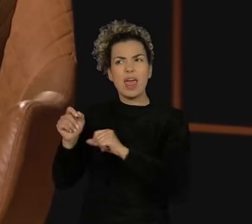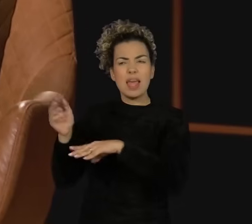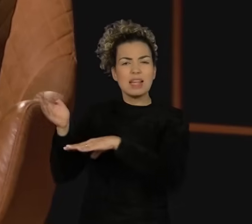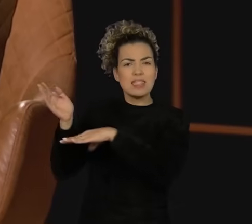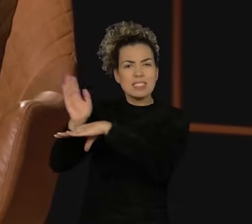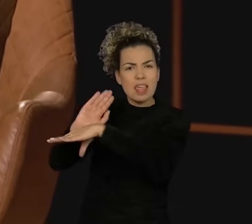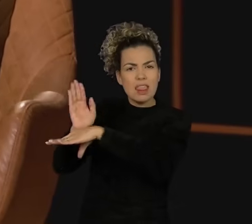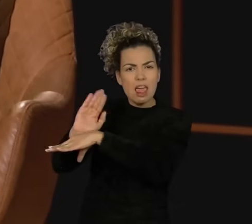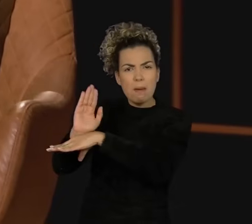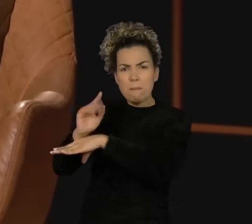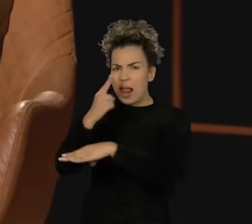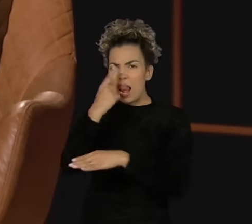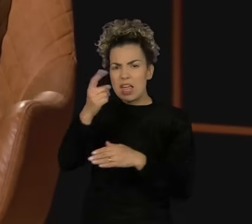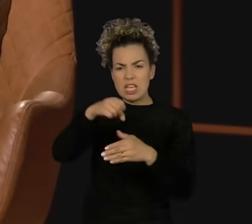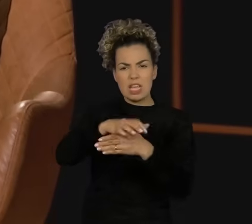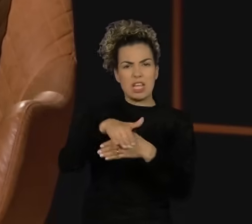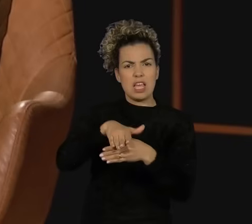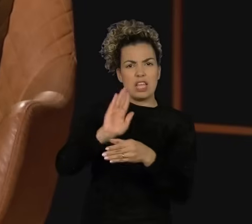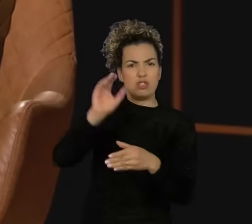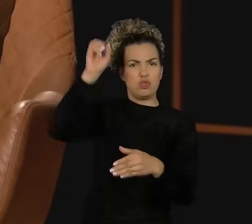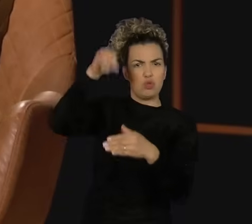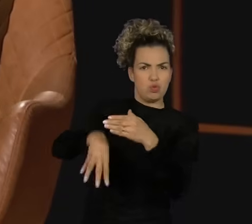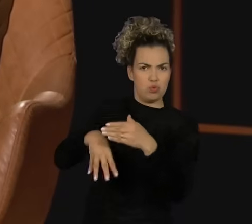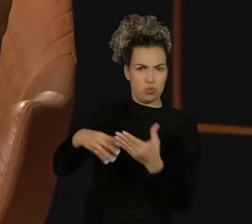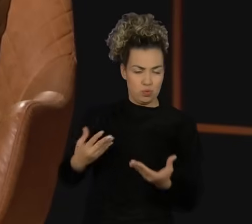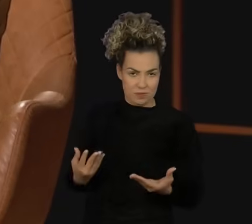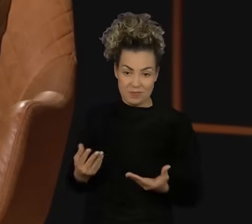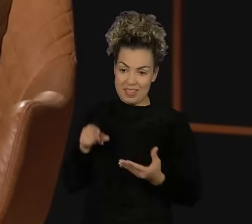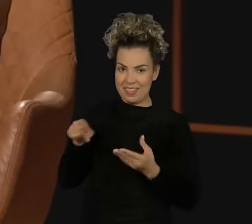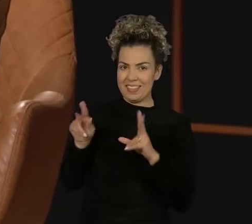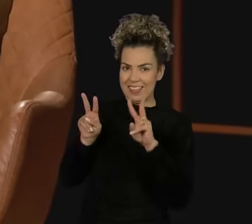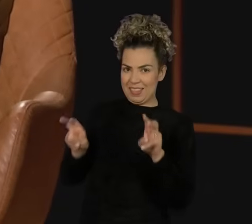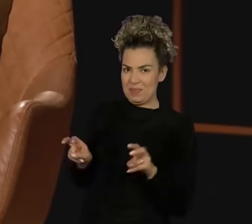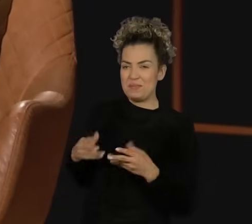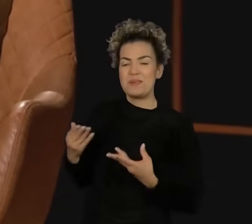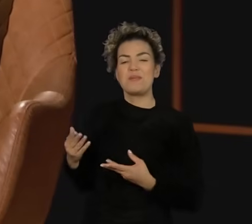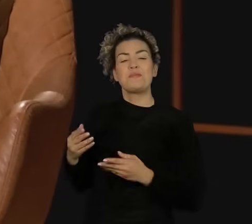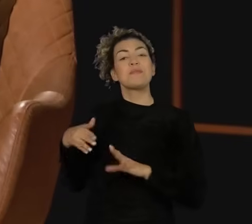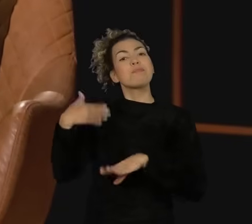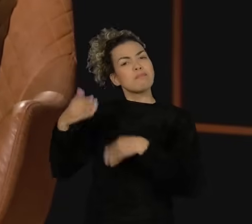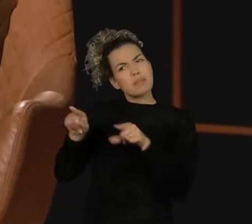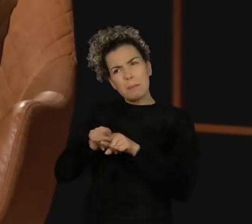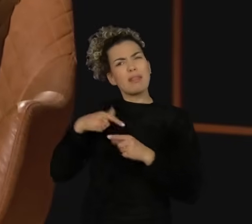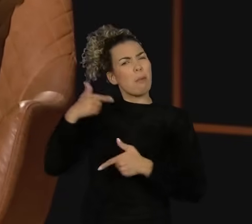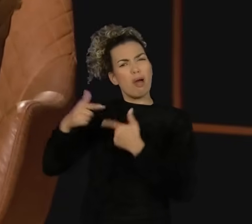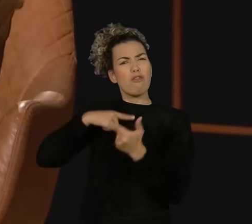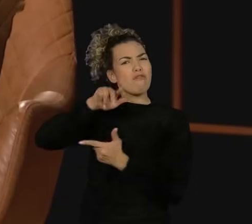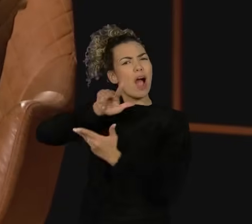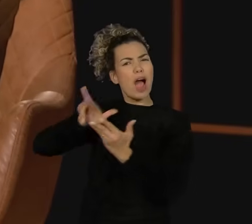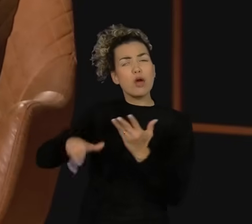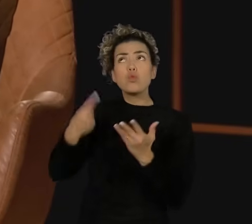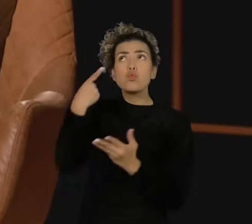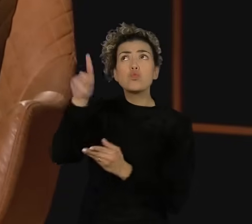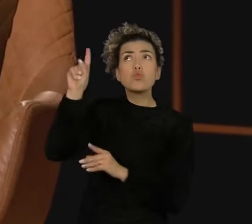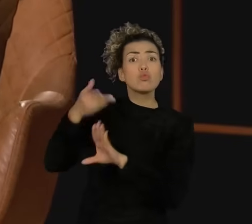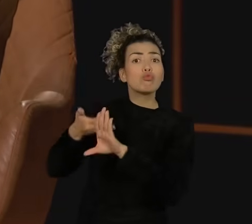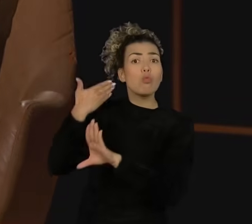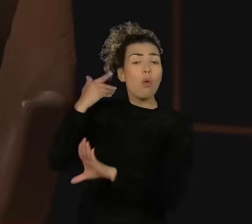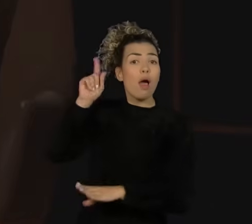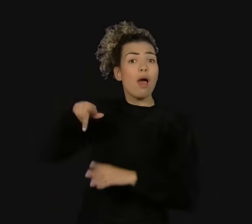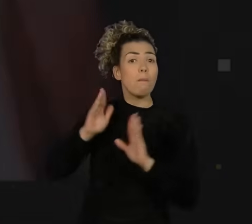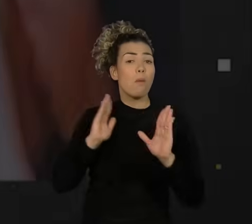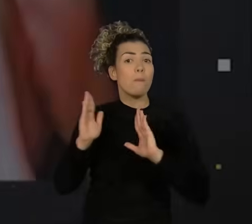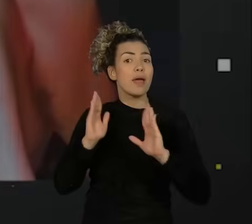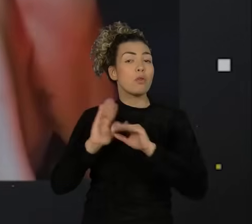Bom, enfim, aí depois eu fiz essa trilogia com ele, a gente fez vários outros trabalhos, inclusive teve o último que eu fiz com ele mesmo, foi durante a pandemia que a gente fez